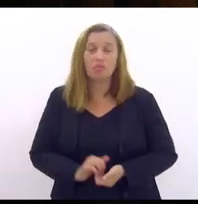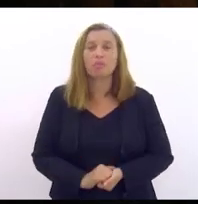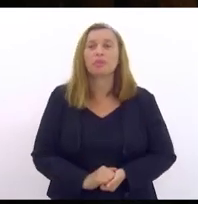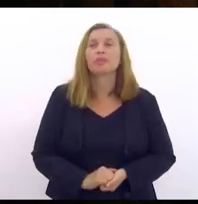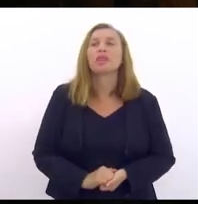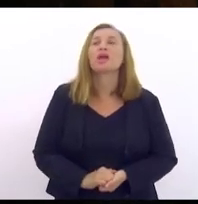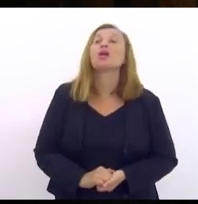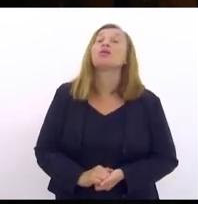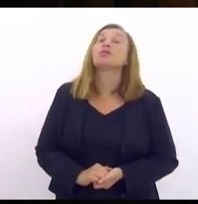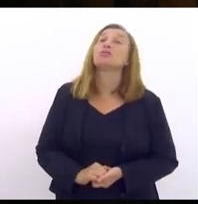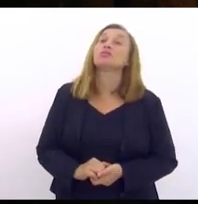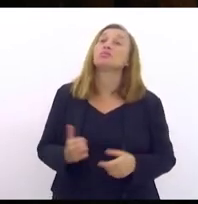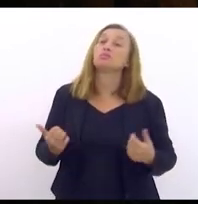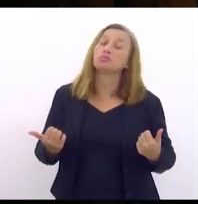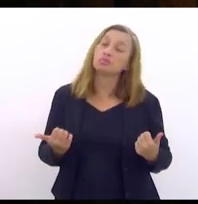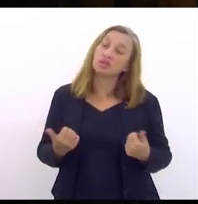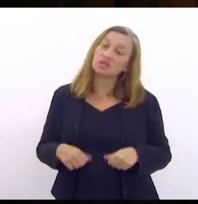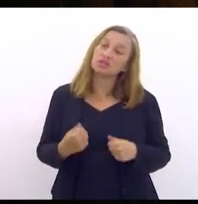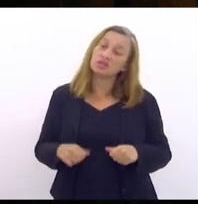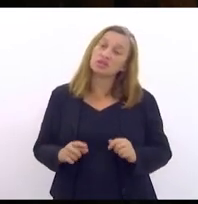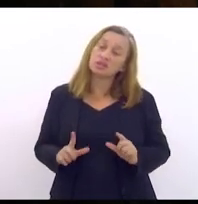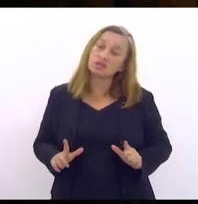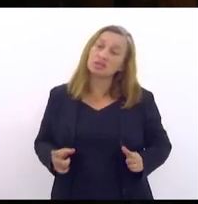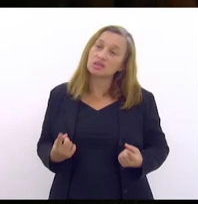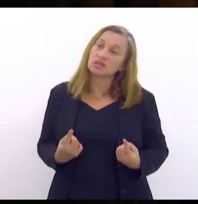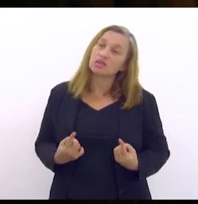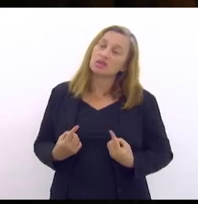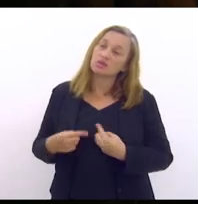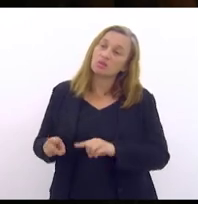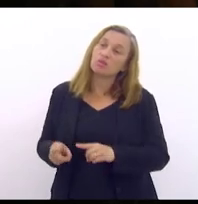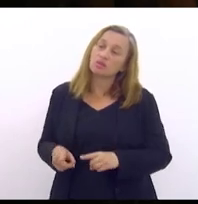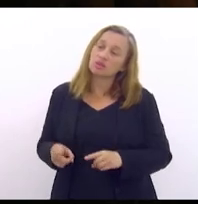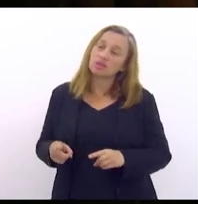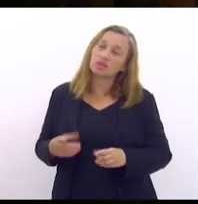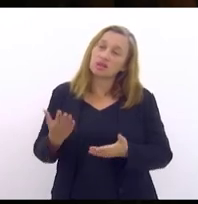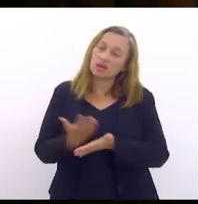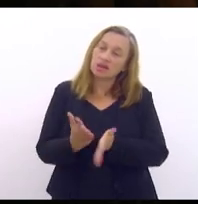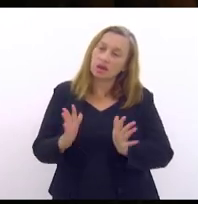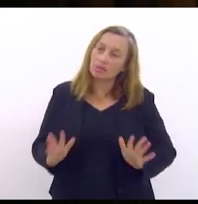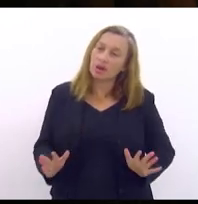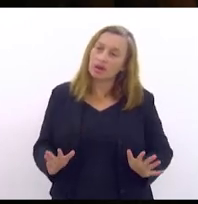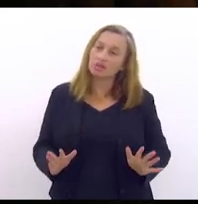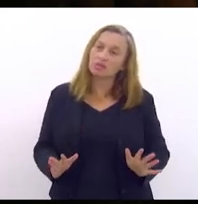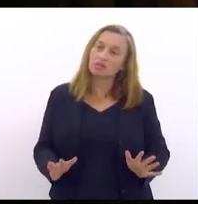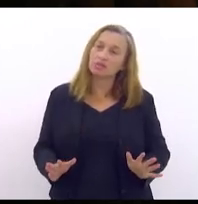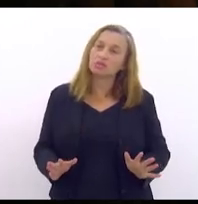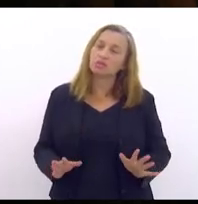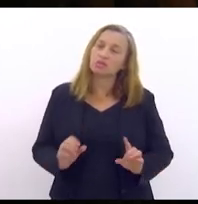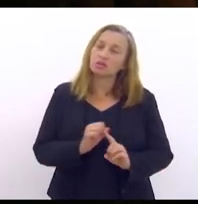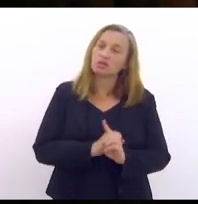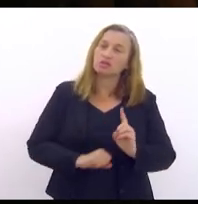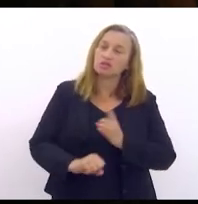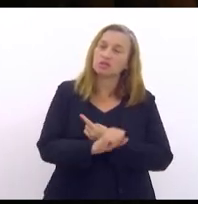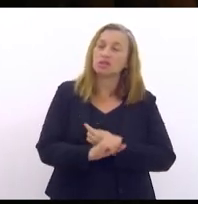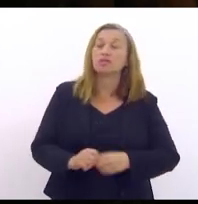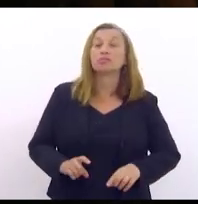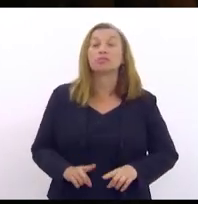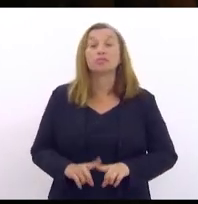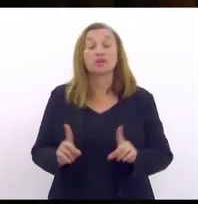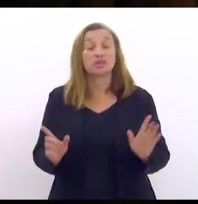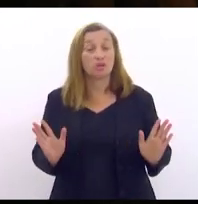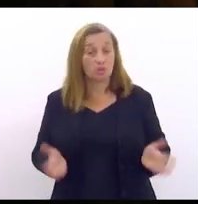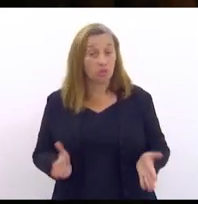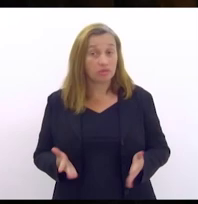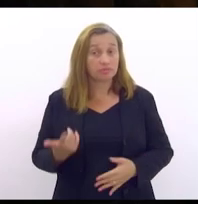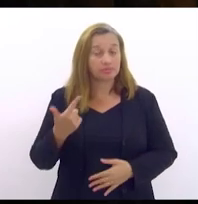e têm que serem enfrentados e abatidos e extirpados do nosso convívio pela polícia. Agora, há